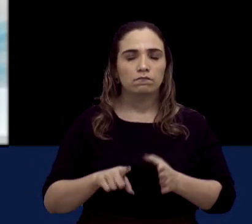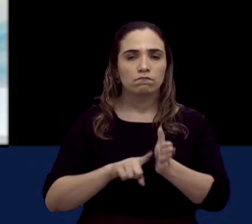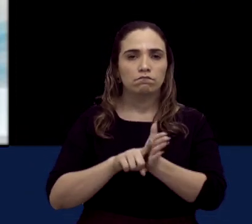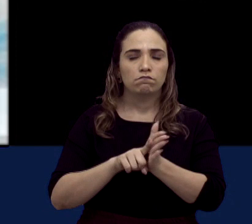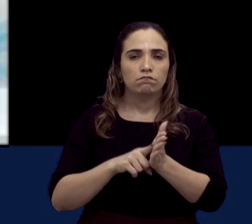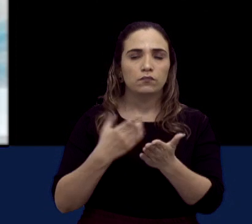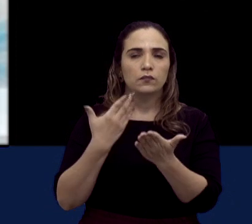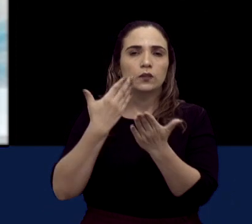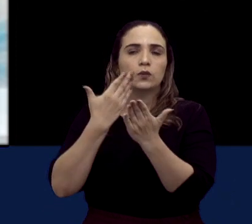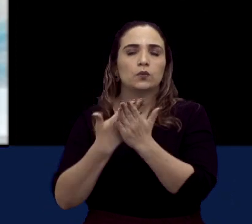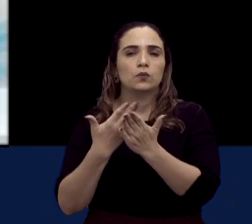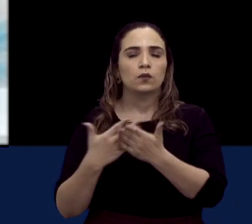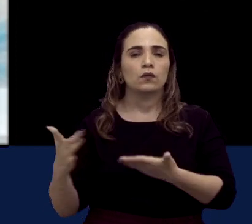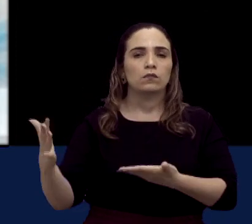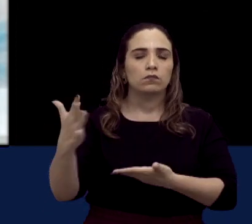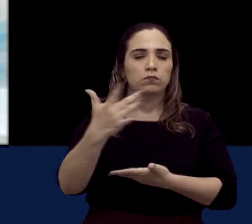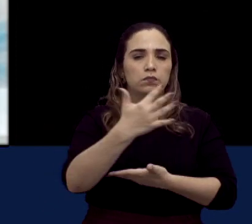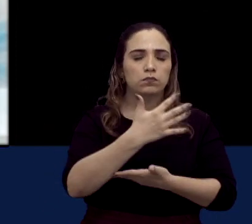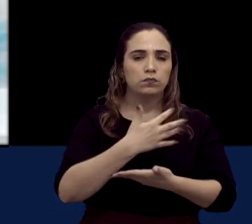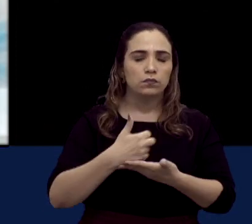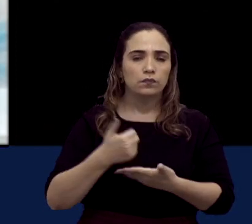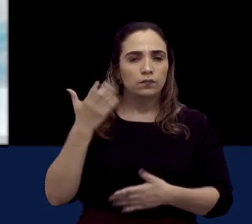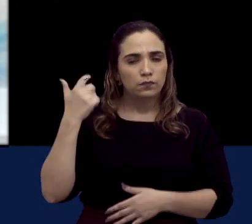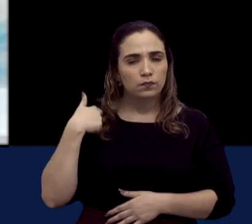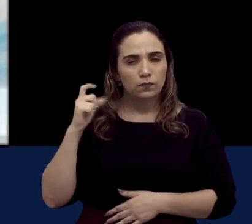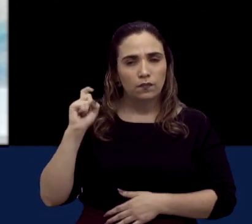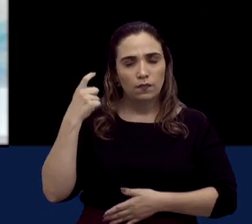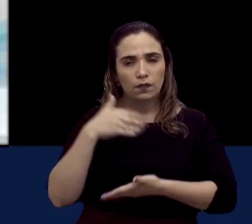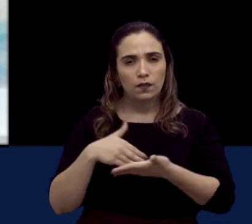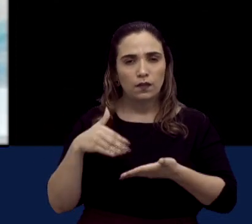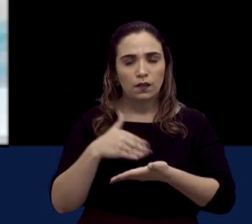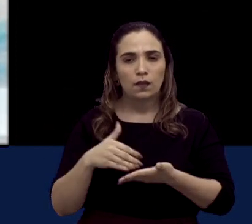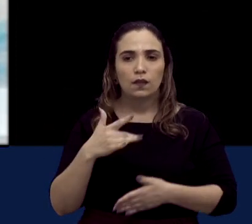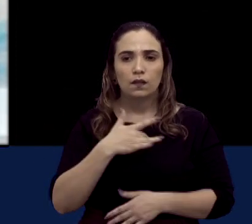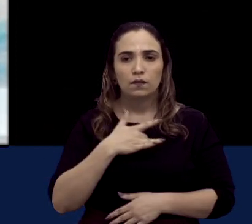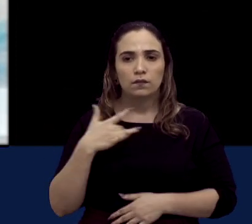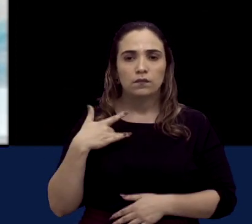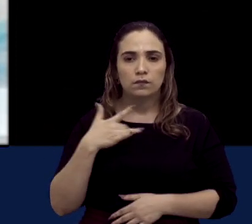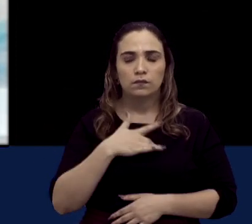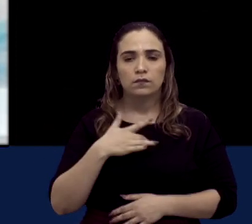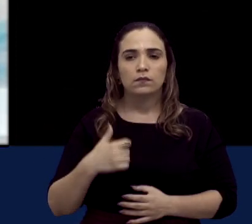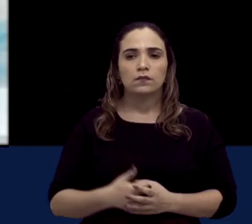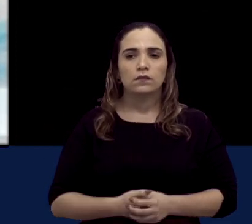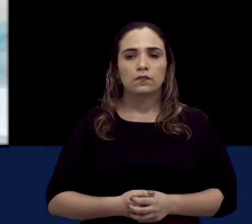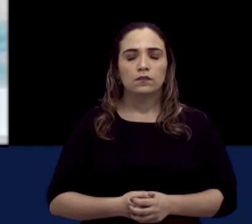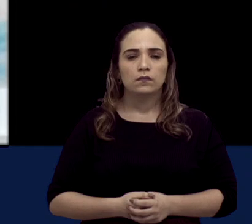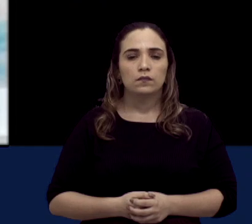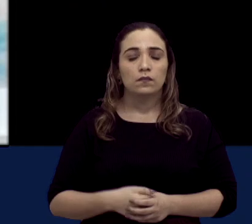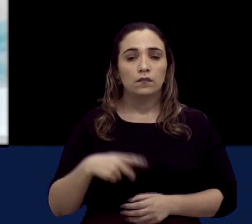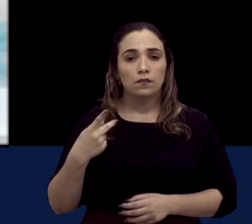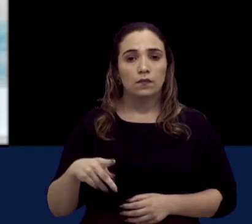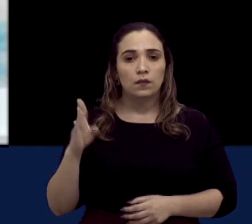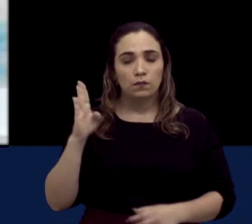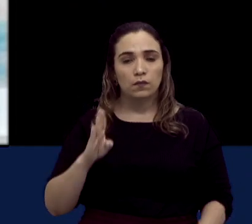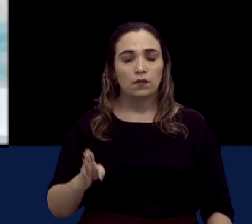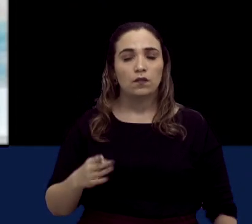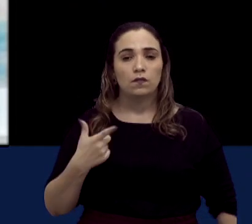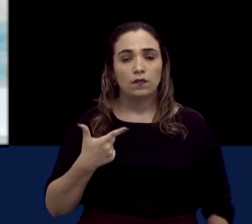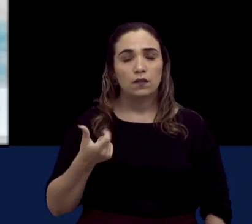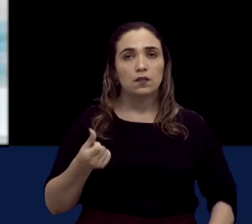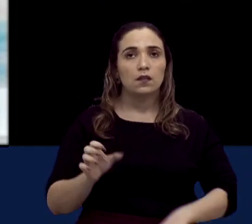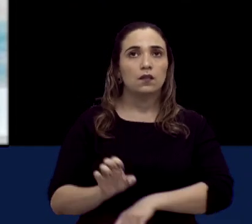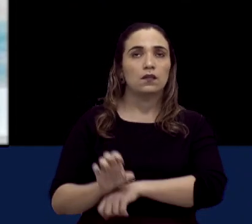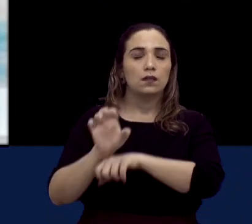fiz, inclusive na época que eu fazia parte da Secretaria da Saúde, né? Que atualmente no Brasil, dos 26 estados